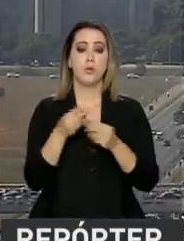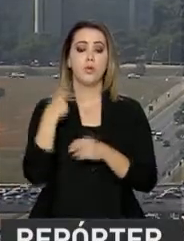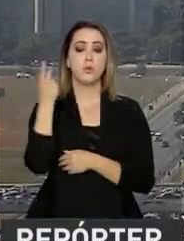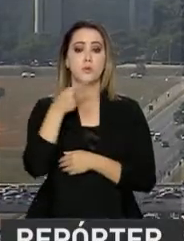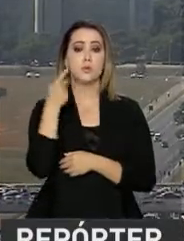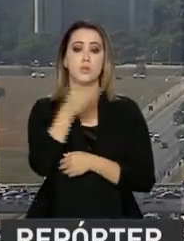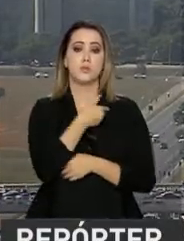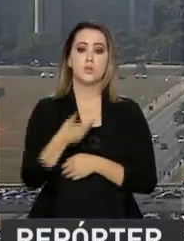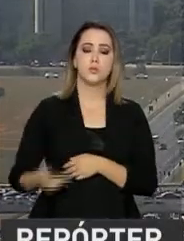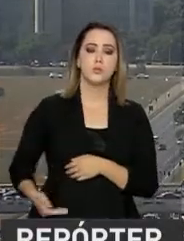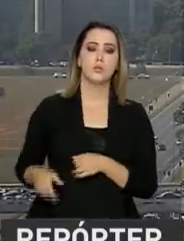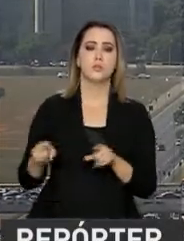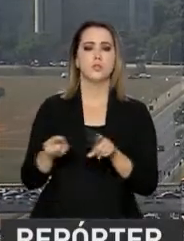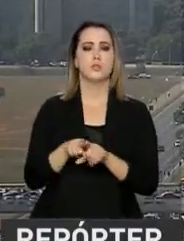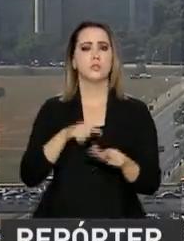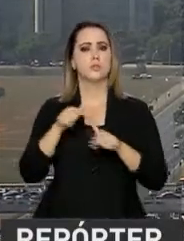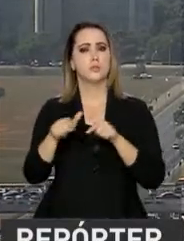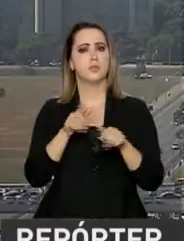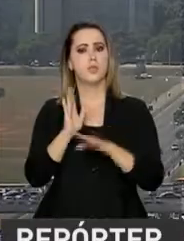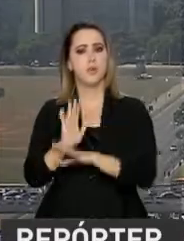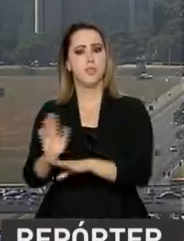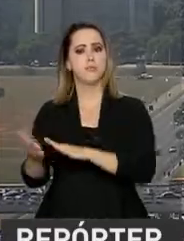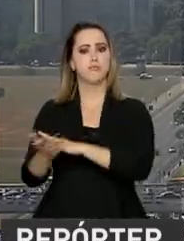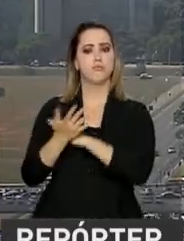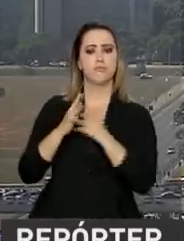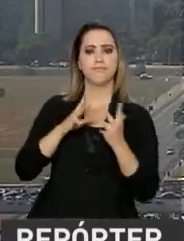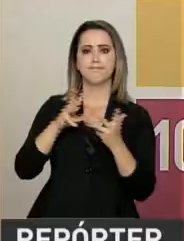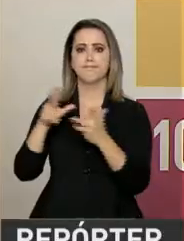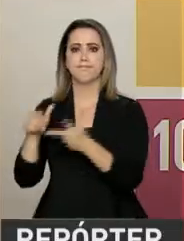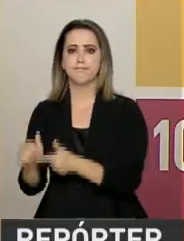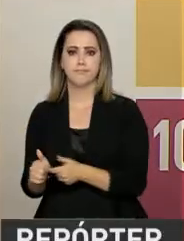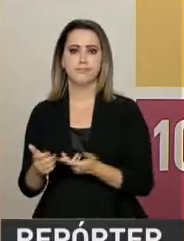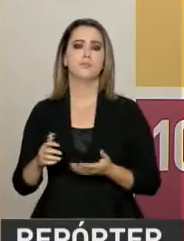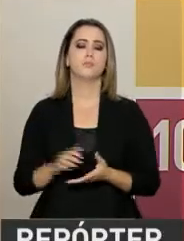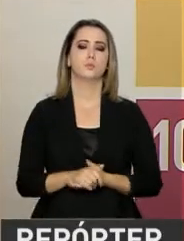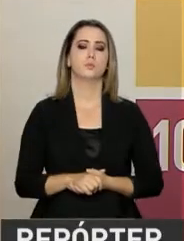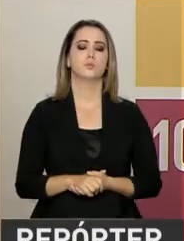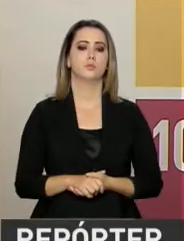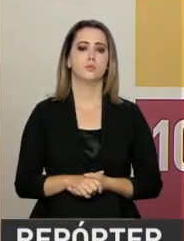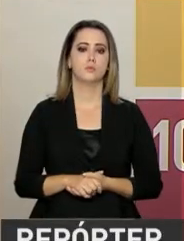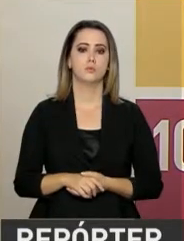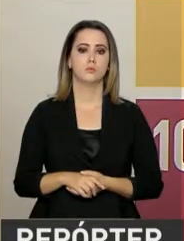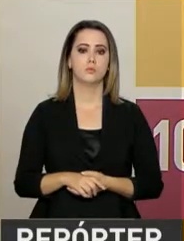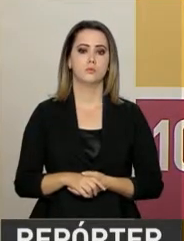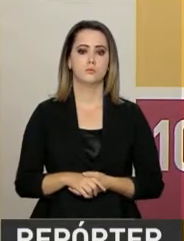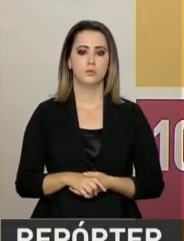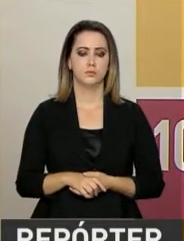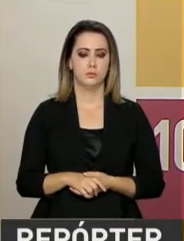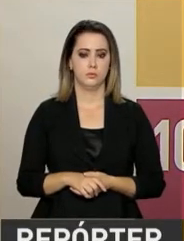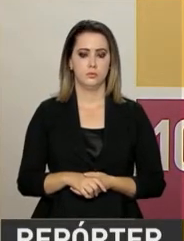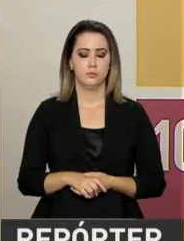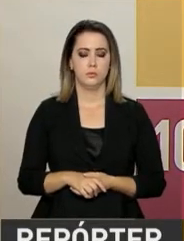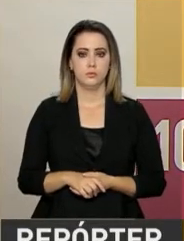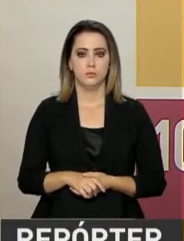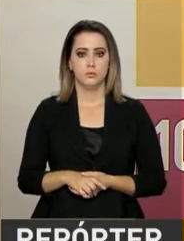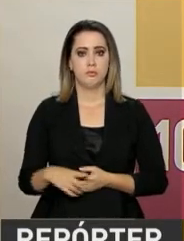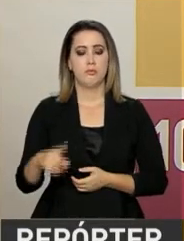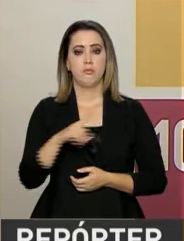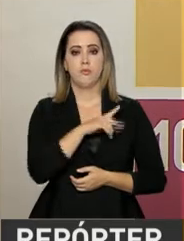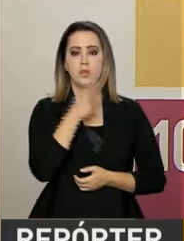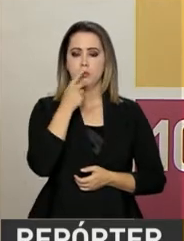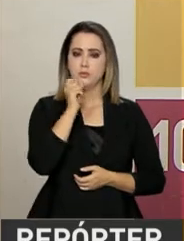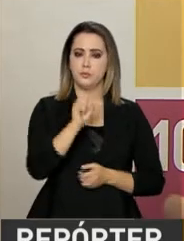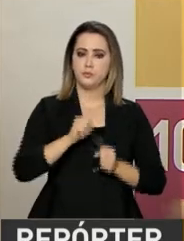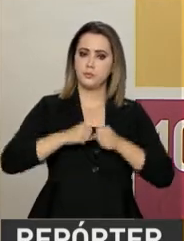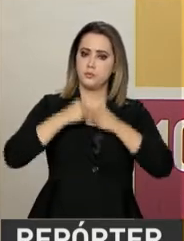e as atividades de cooperação internacional vou fazer um esforço muito interessante e coordenado pelo ministério do planejamento orçamento e gestão